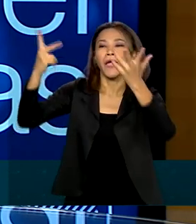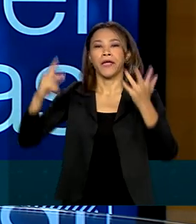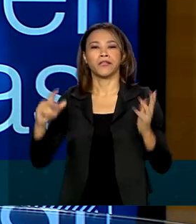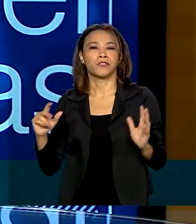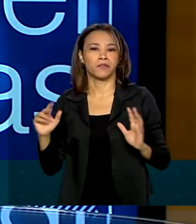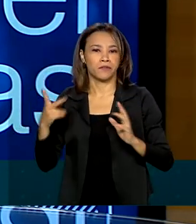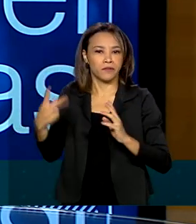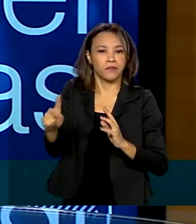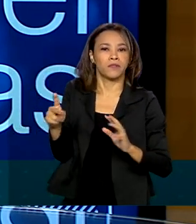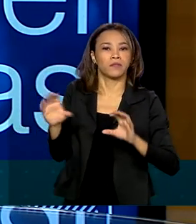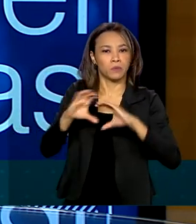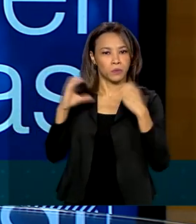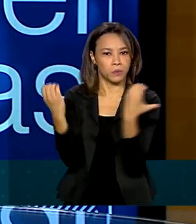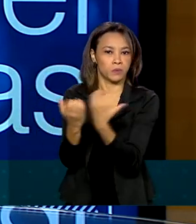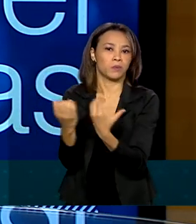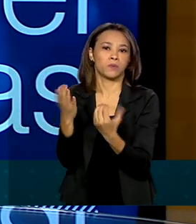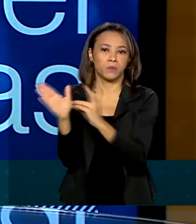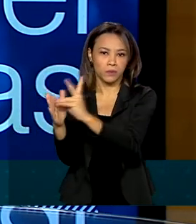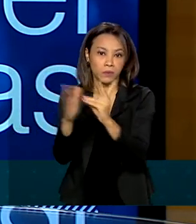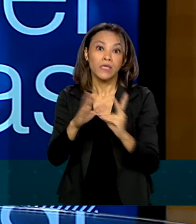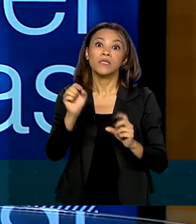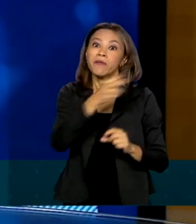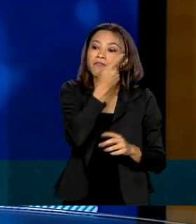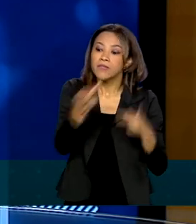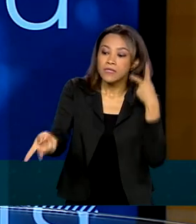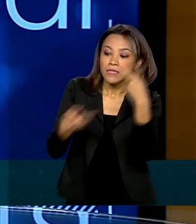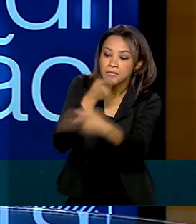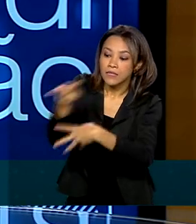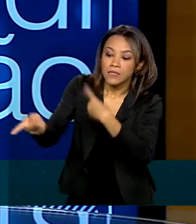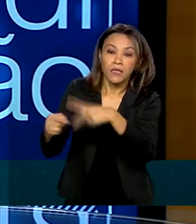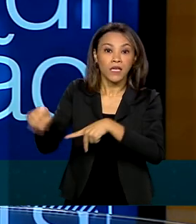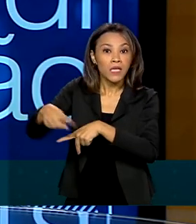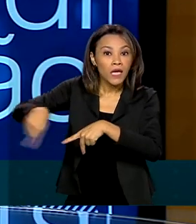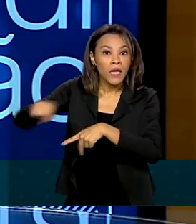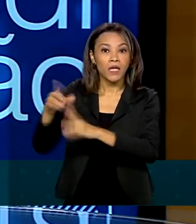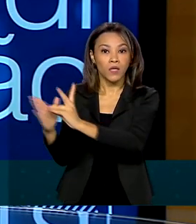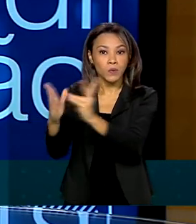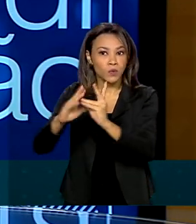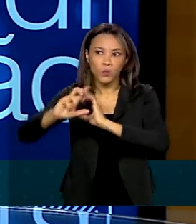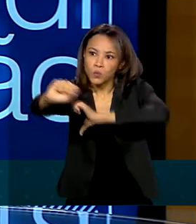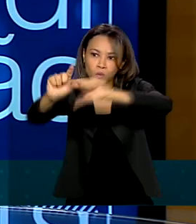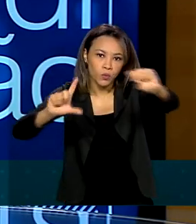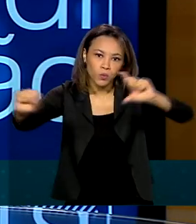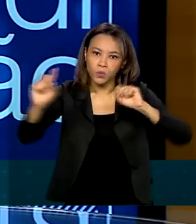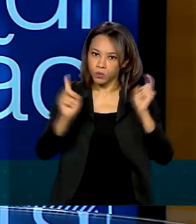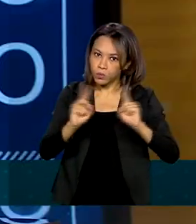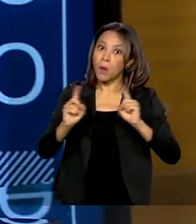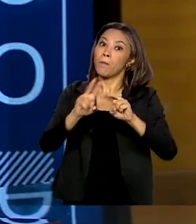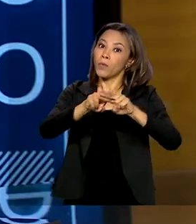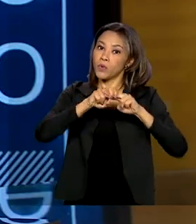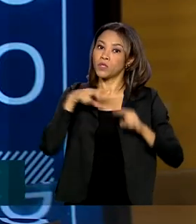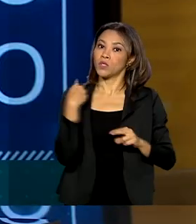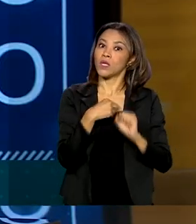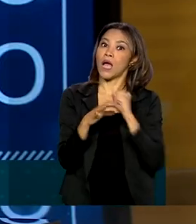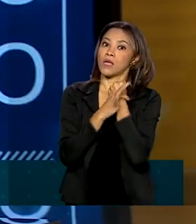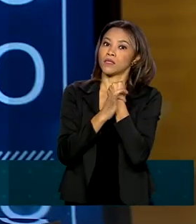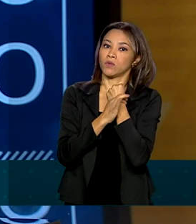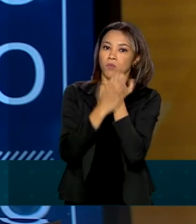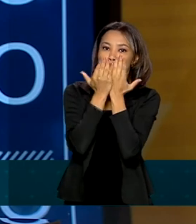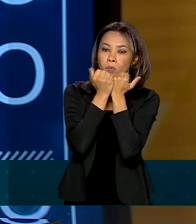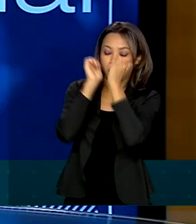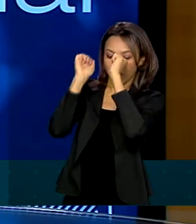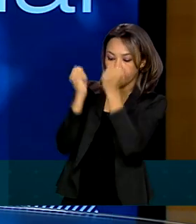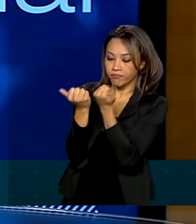que evitem as visitações nas aldeias e que os indígenas também não saiam. Por isso, garantimos a eles a alimentação dentro da aldeia, pra que lá